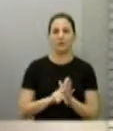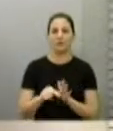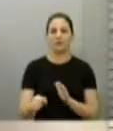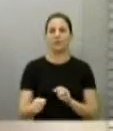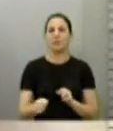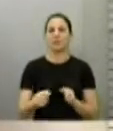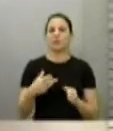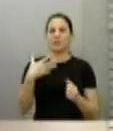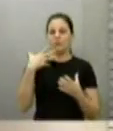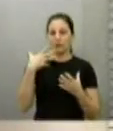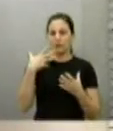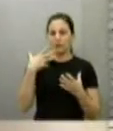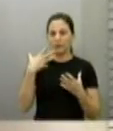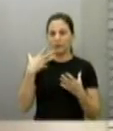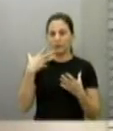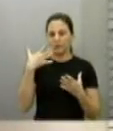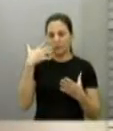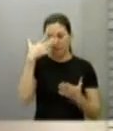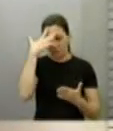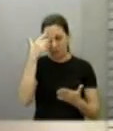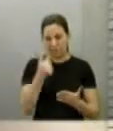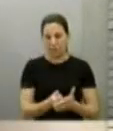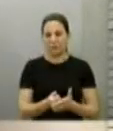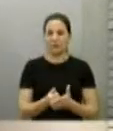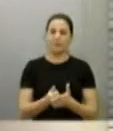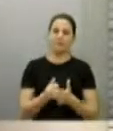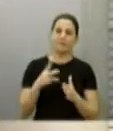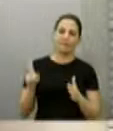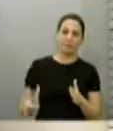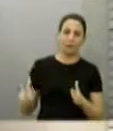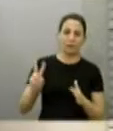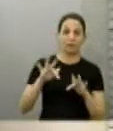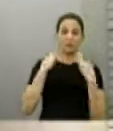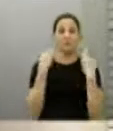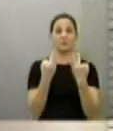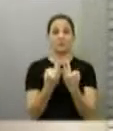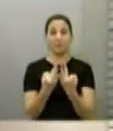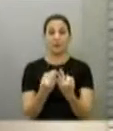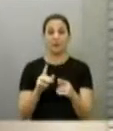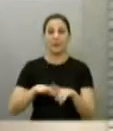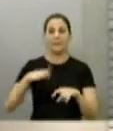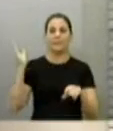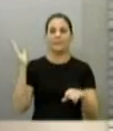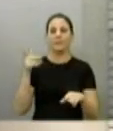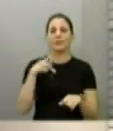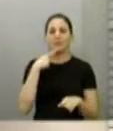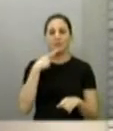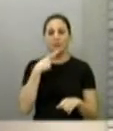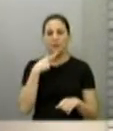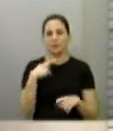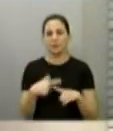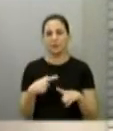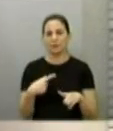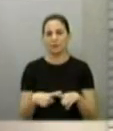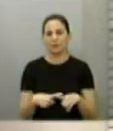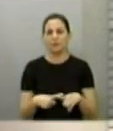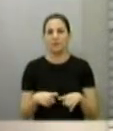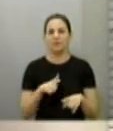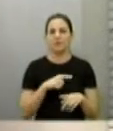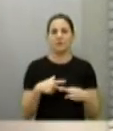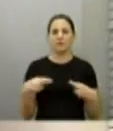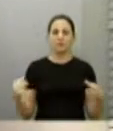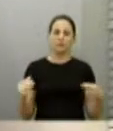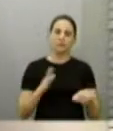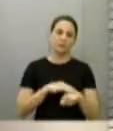eu dou valores muito maior para a minha família, para a minha vida, do que para a política. Que tem coisas muito mais importantes